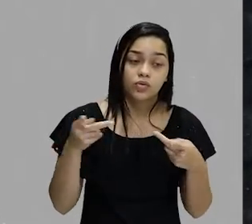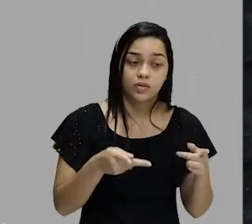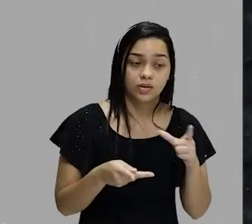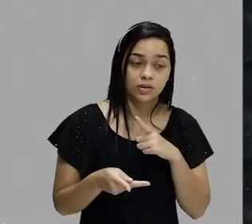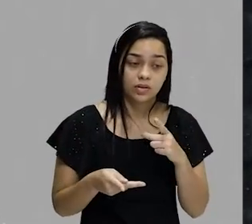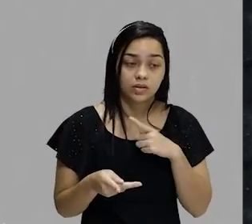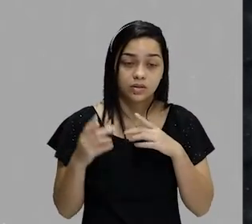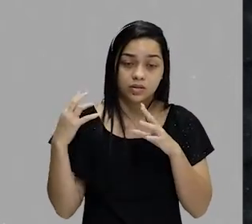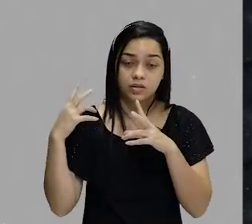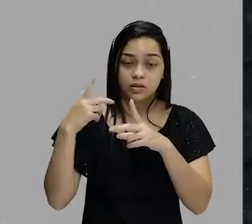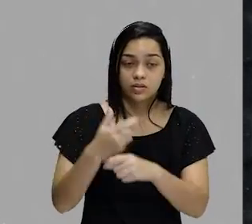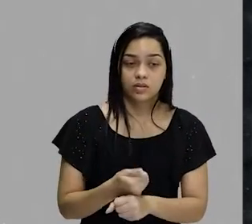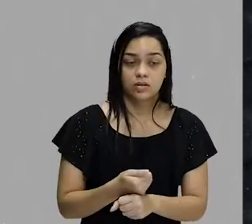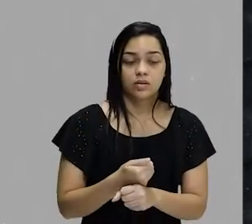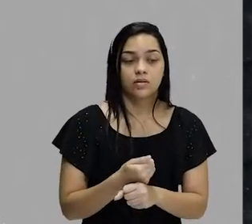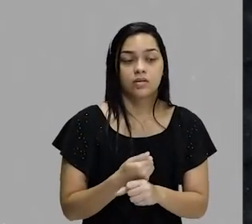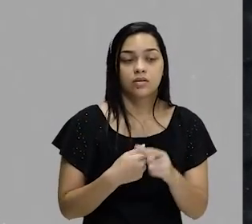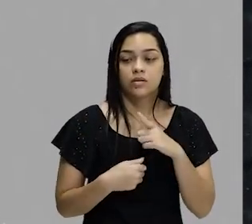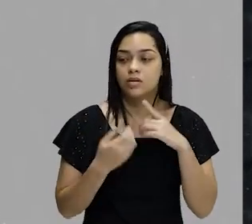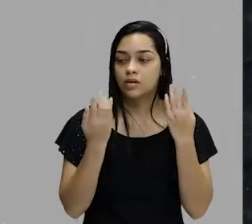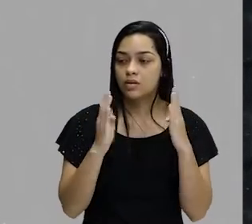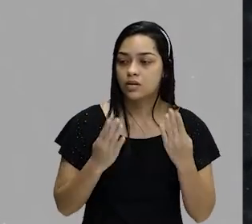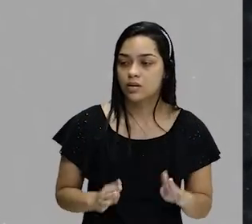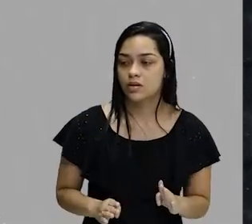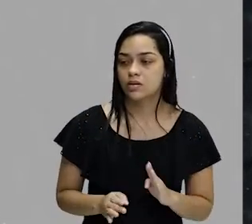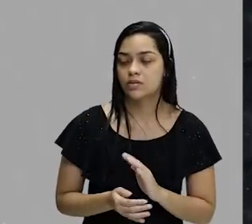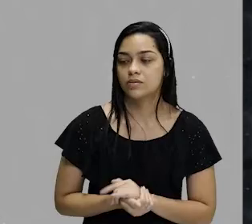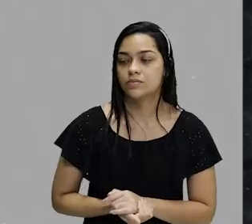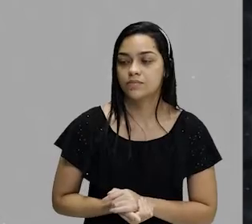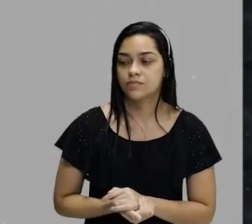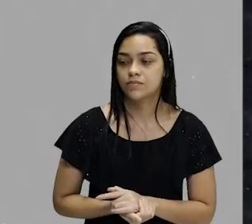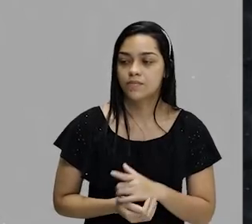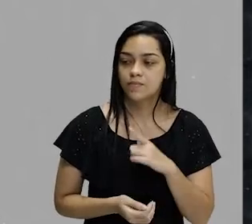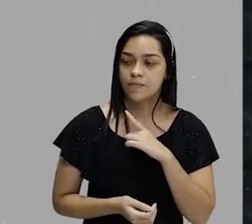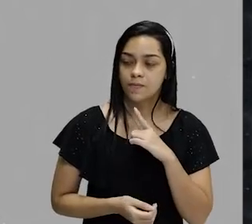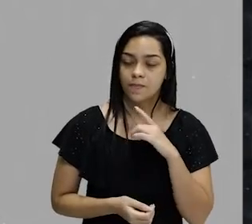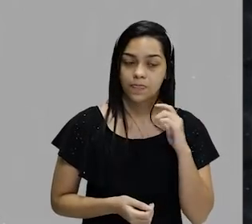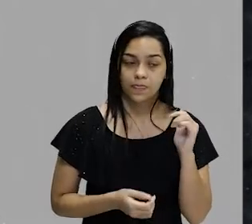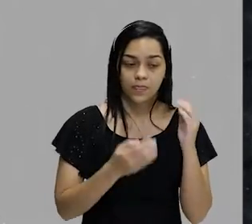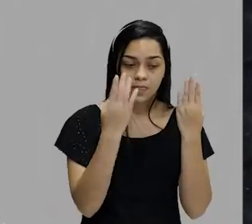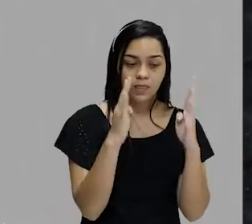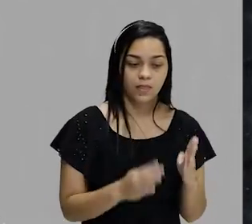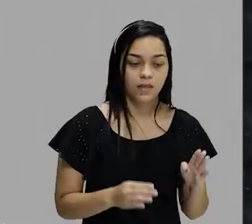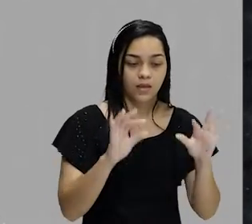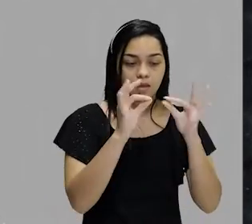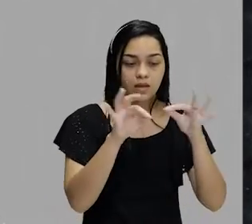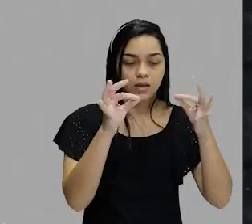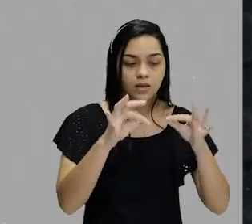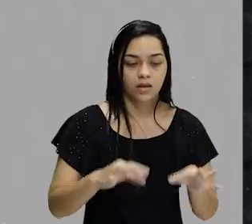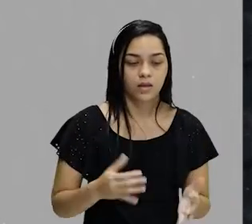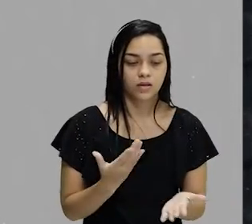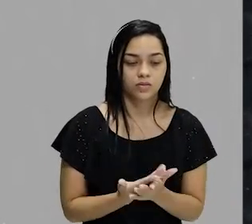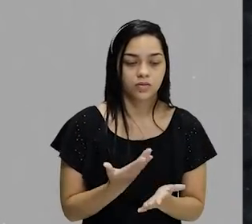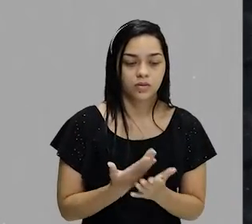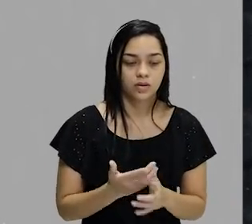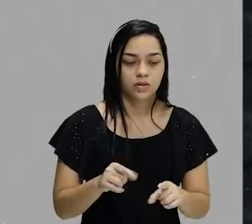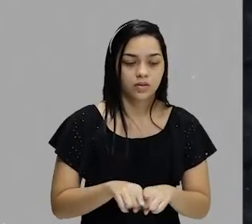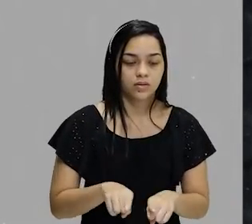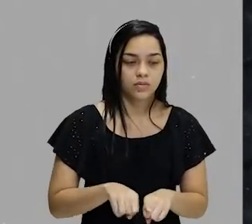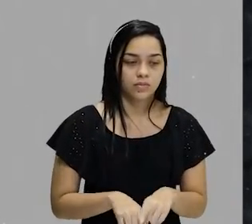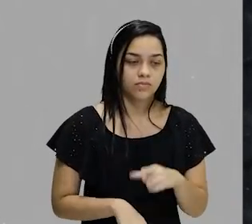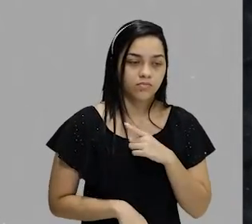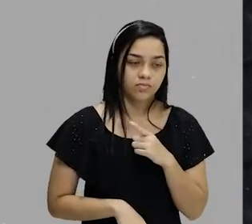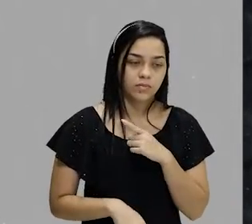fazer uma revisão em análise sintática. Análise sintática, nós vamos estudar a oração. Uma